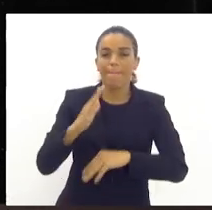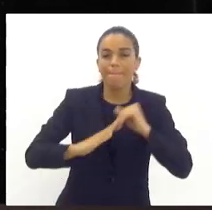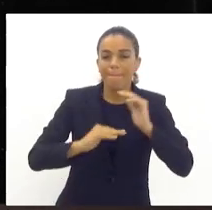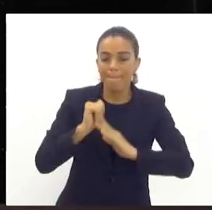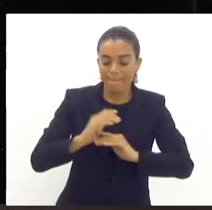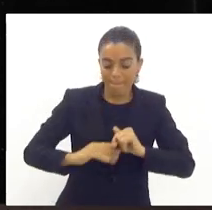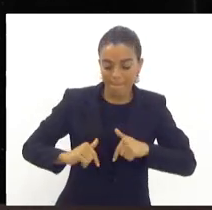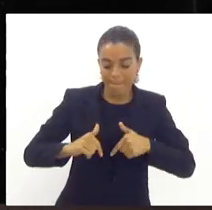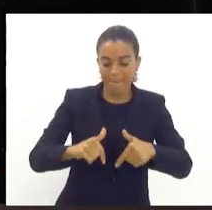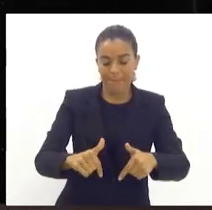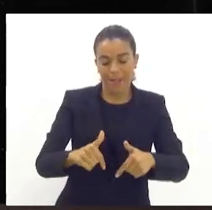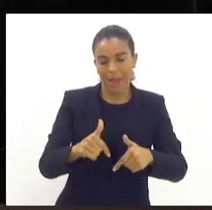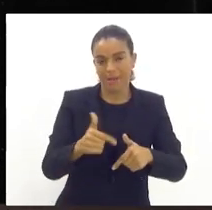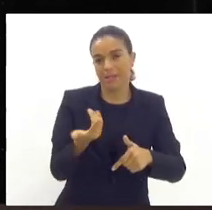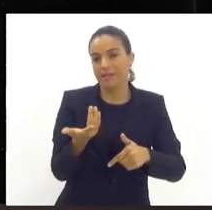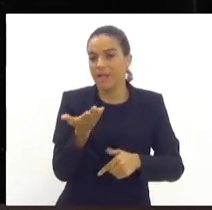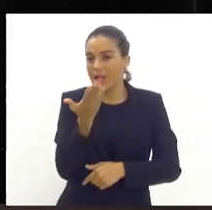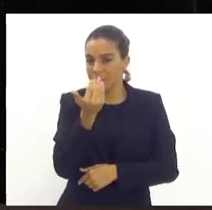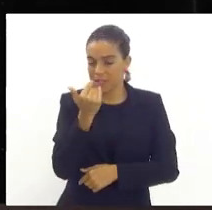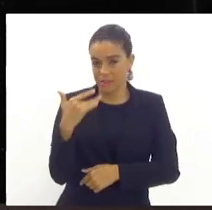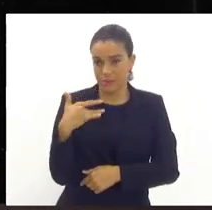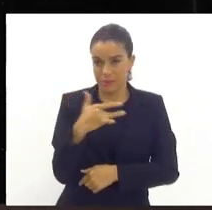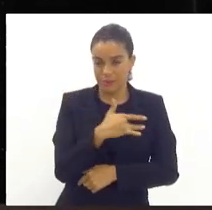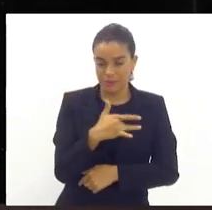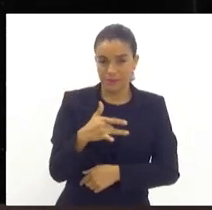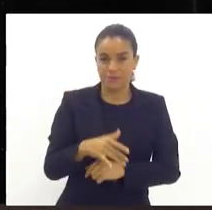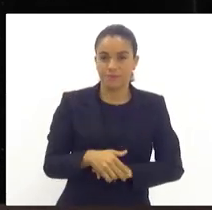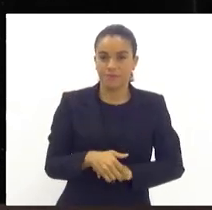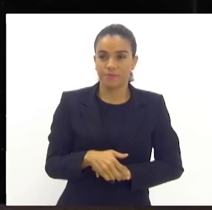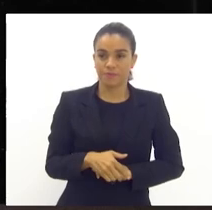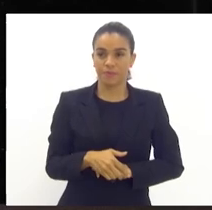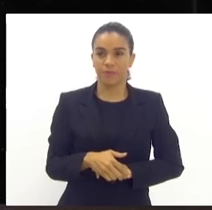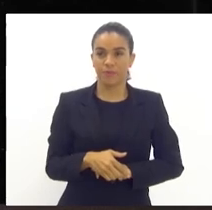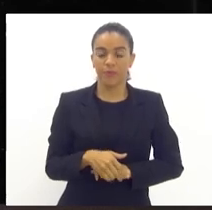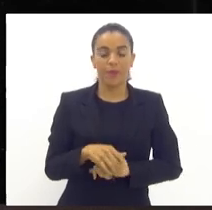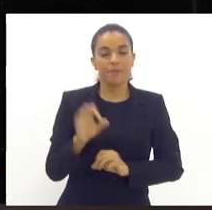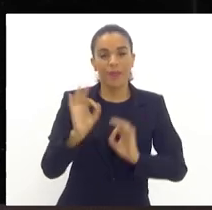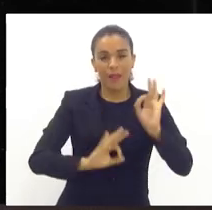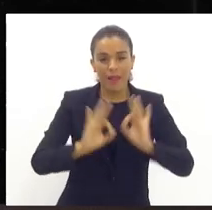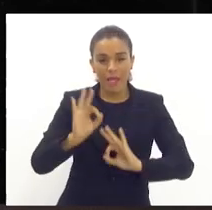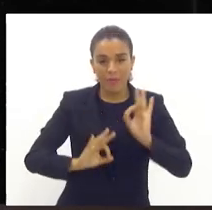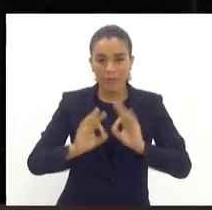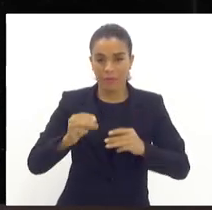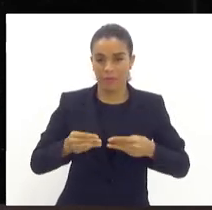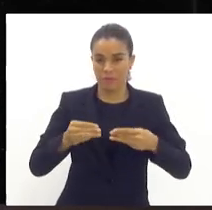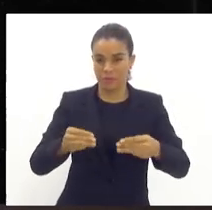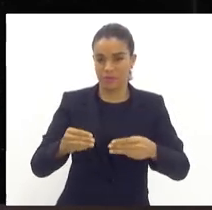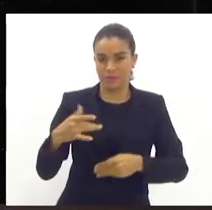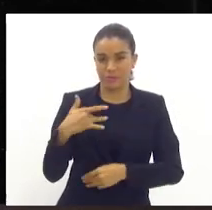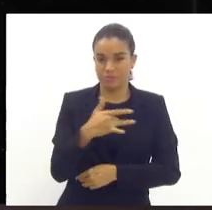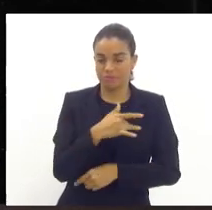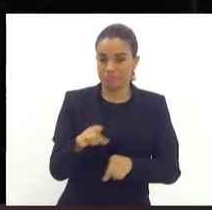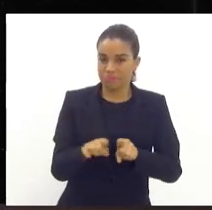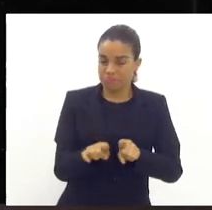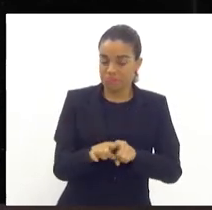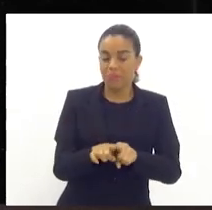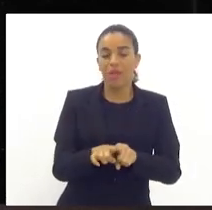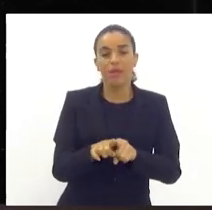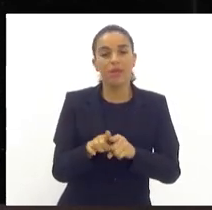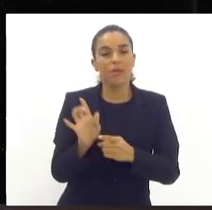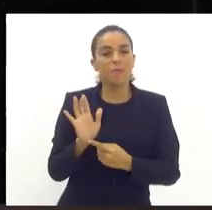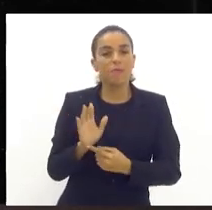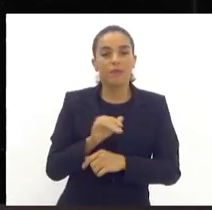no Guia Alimentar para a População Brasileira, elaborado pelo Ministério da Saúde brasileiro e que veio a público